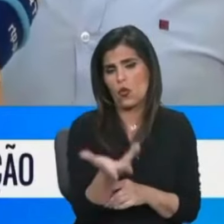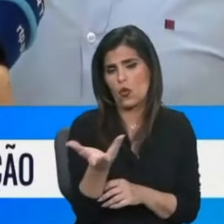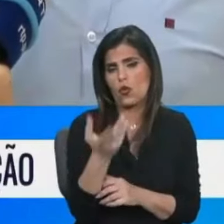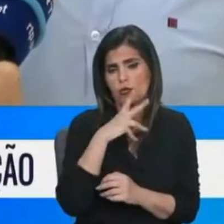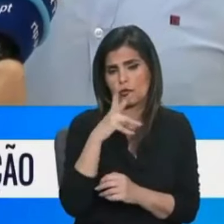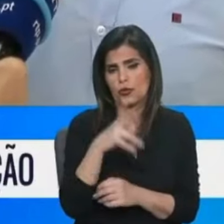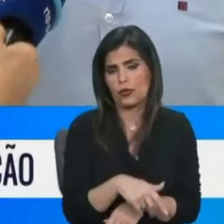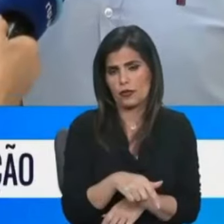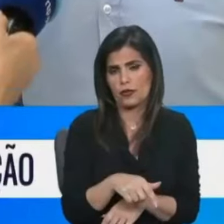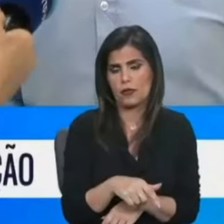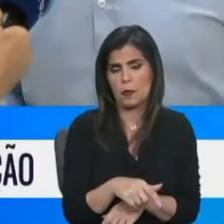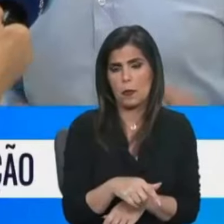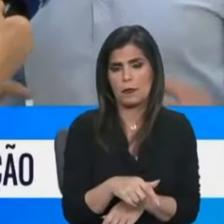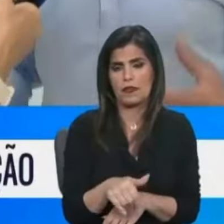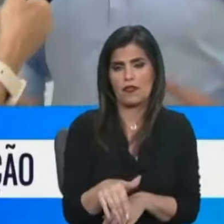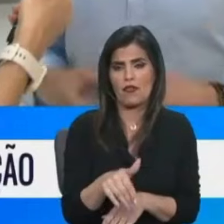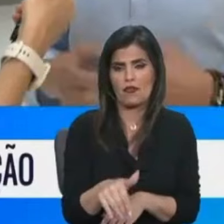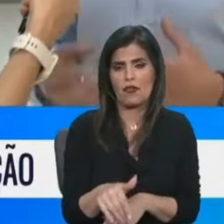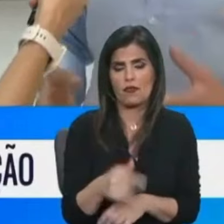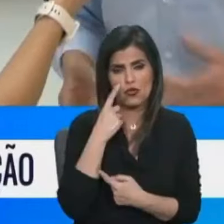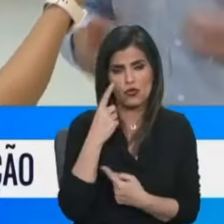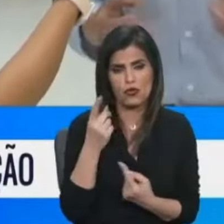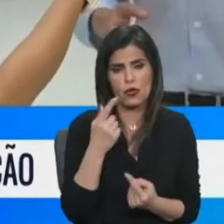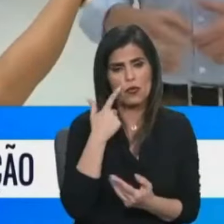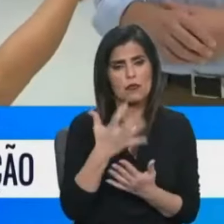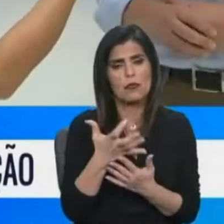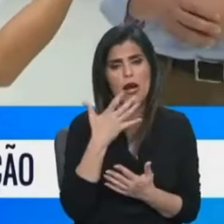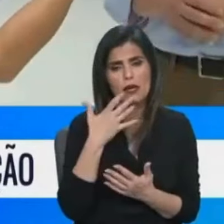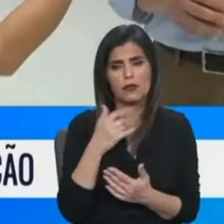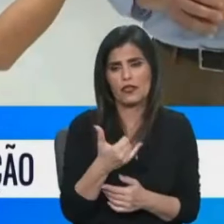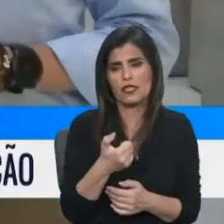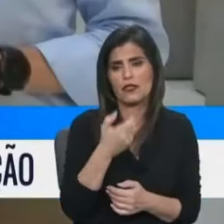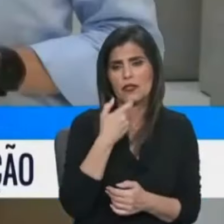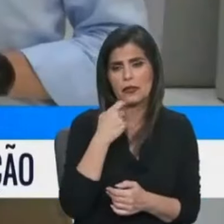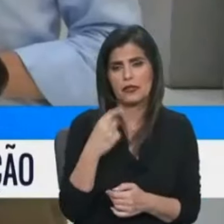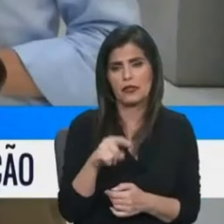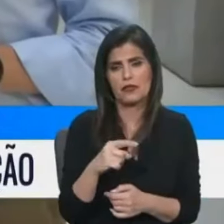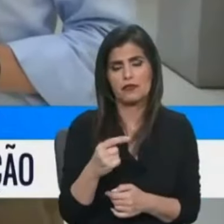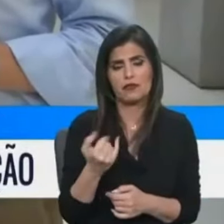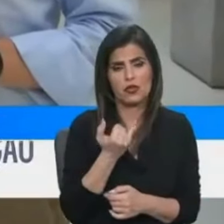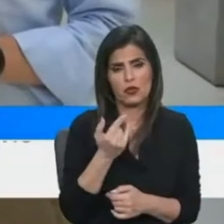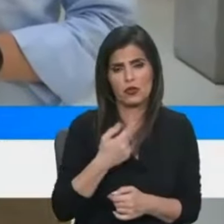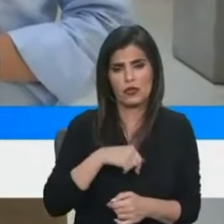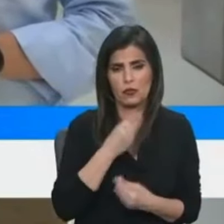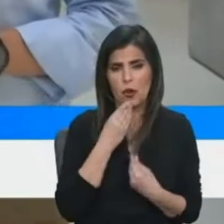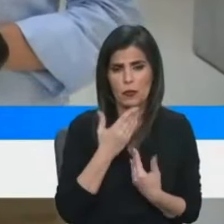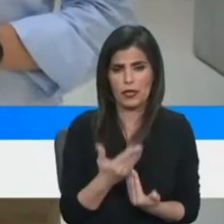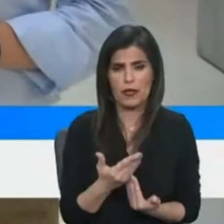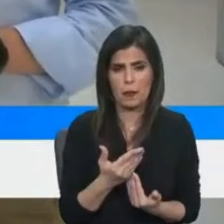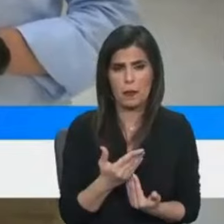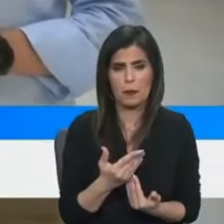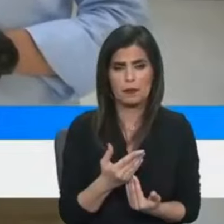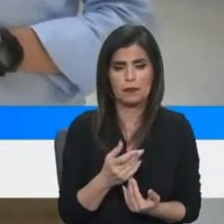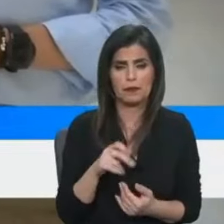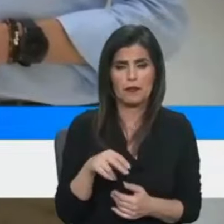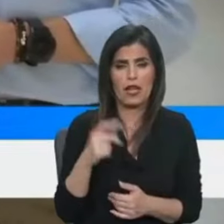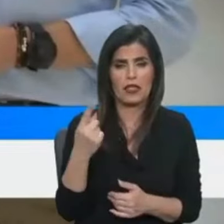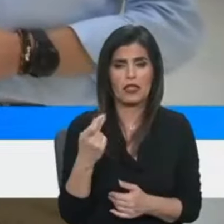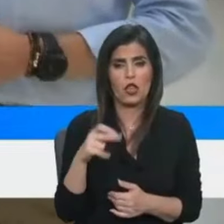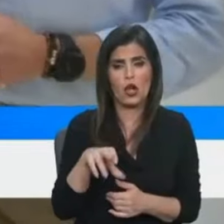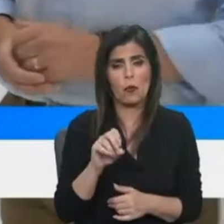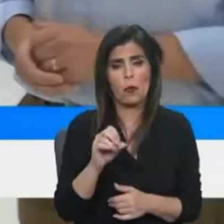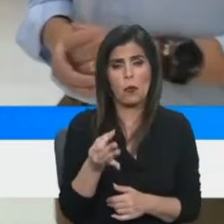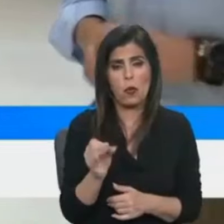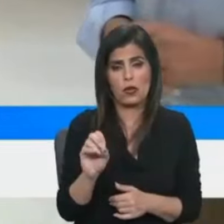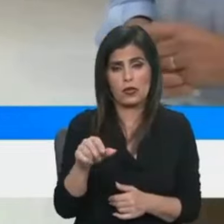portuguesa que vão demonstrar o impacto que o 25 de Abril teve na nossa instituição. Muito obrigada, António Ponte. Ora, aqui